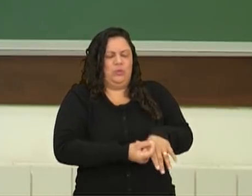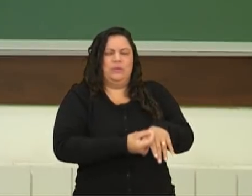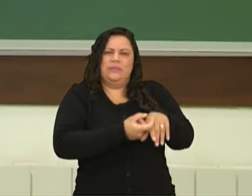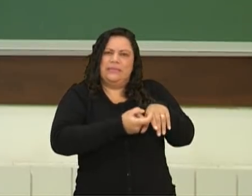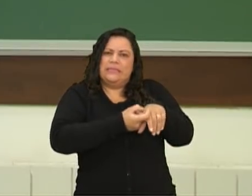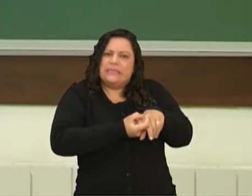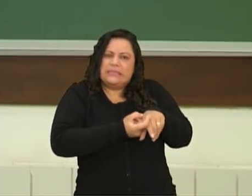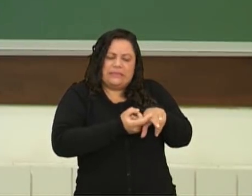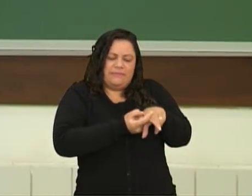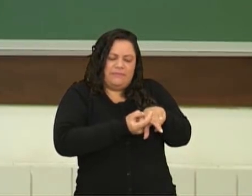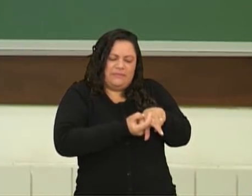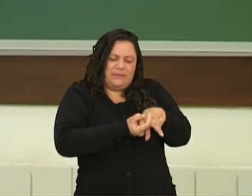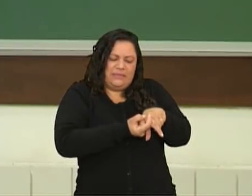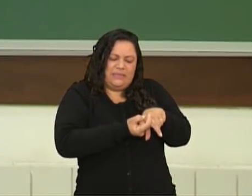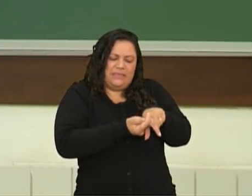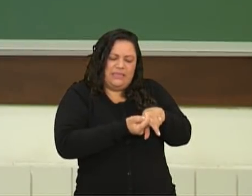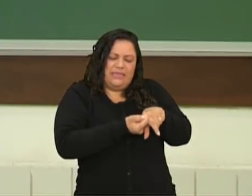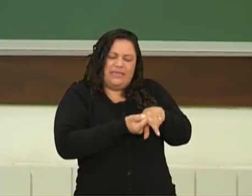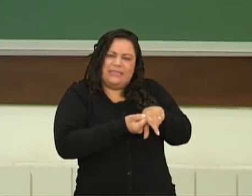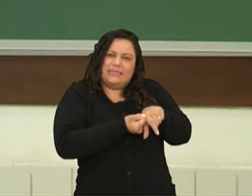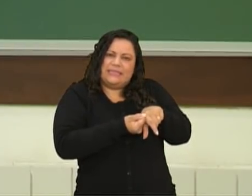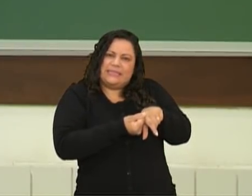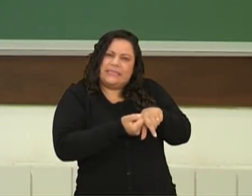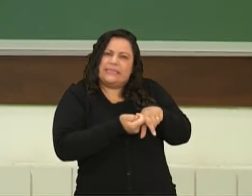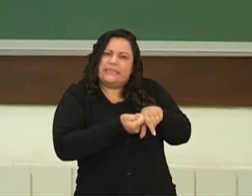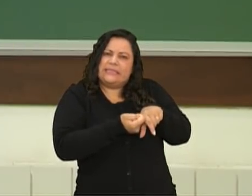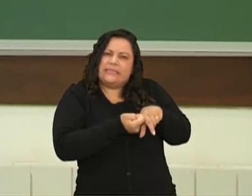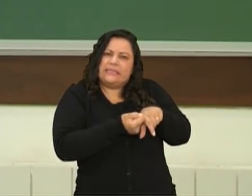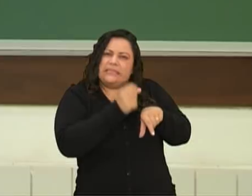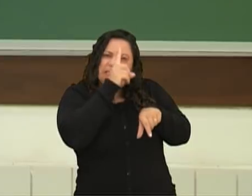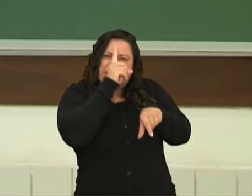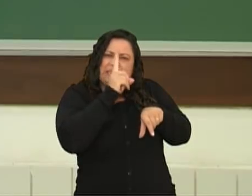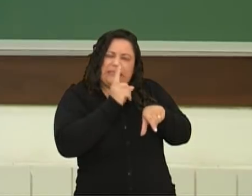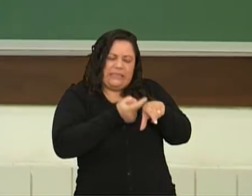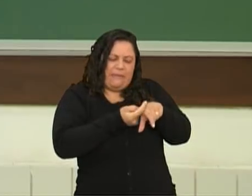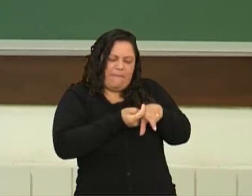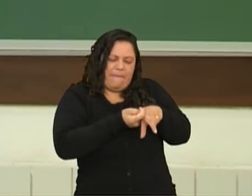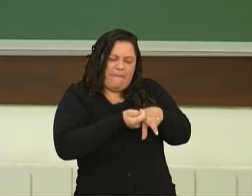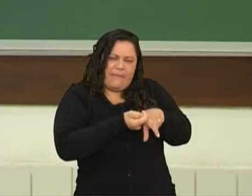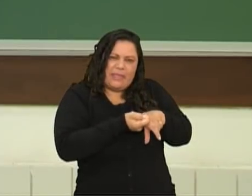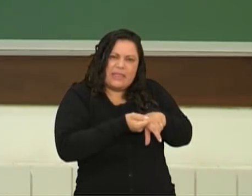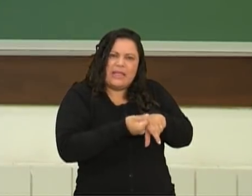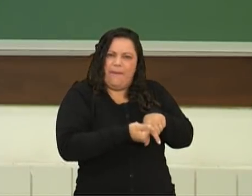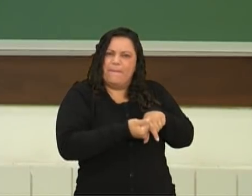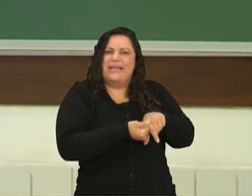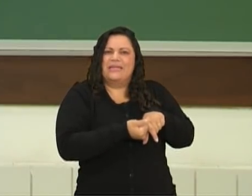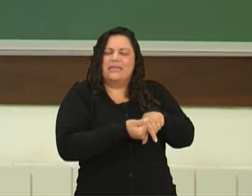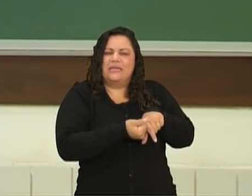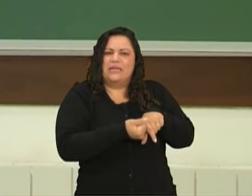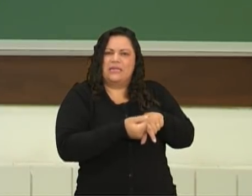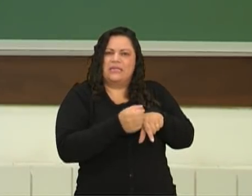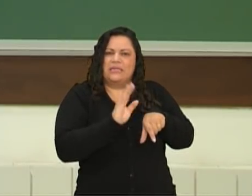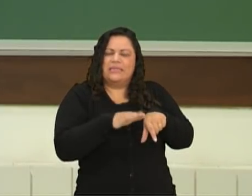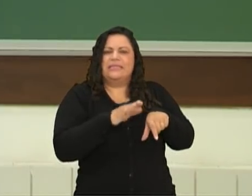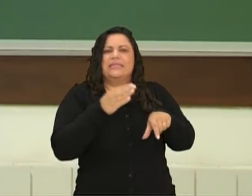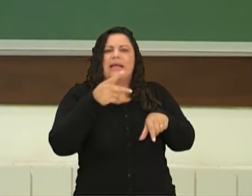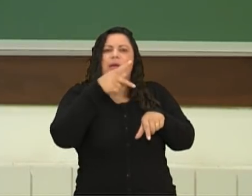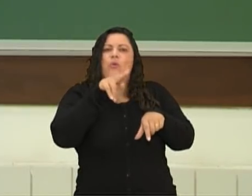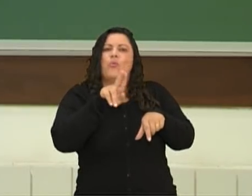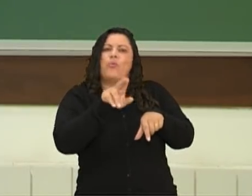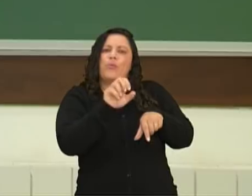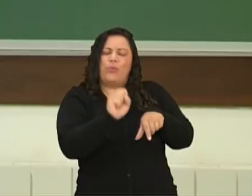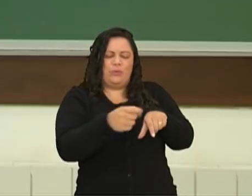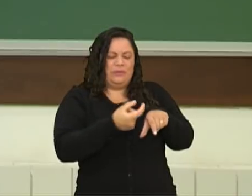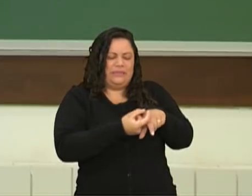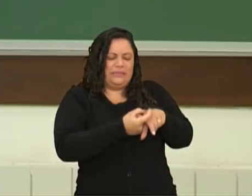pus, aquela secreção amarelinha de feridas, aquilo é sinal de uma infecção. É um sinal de que os seus